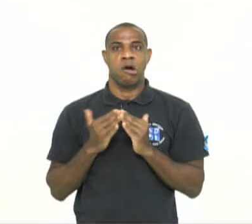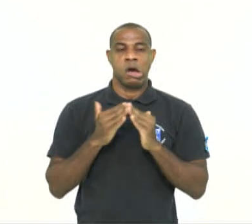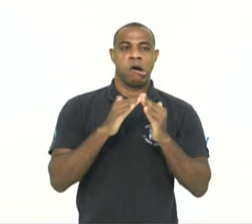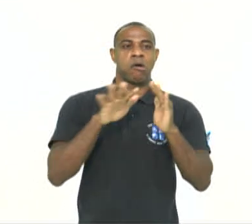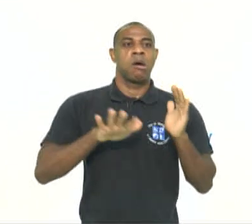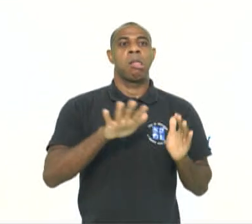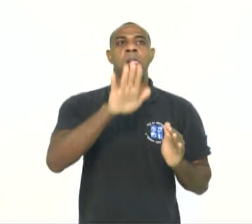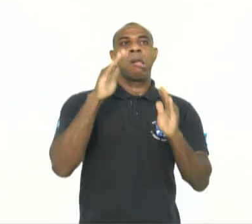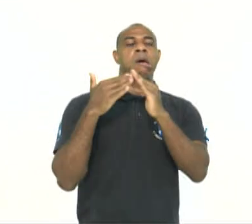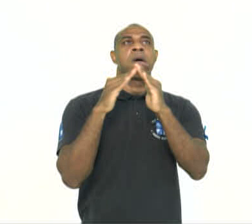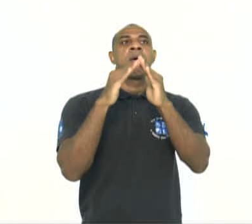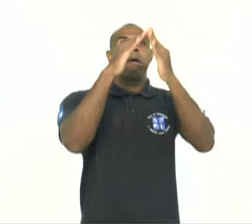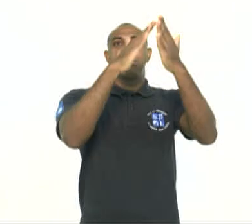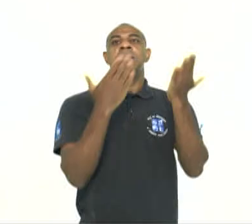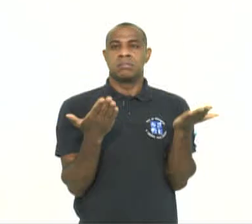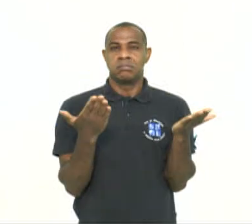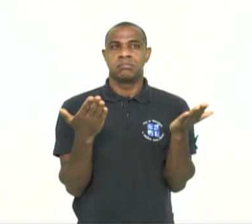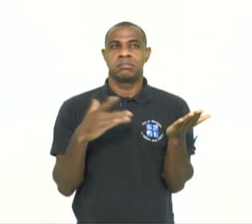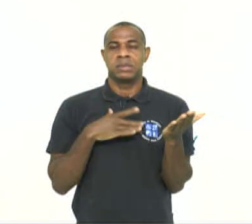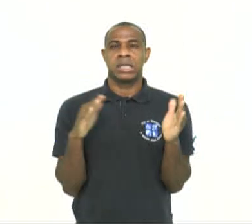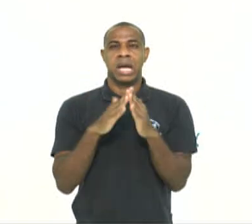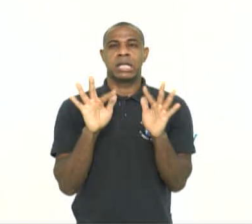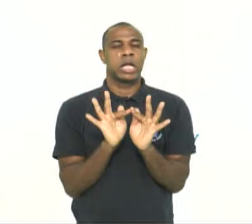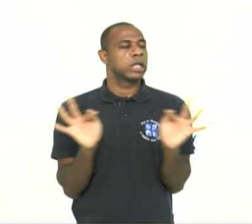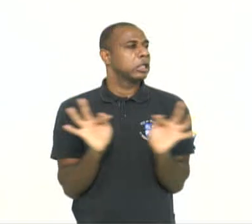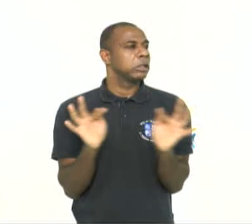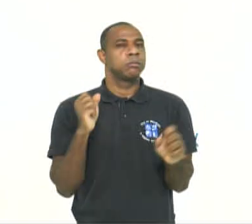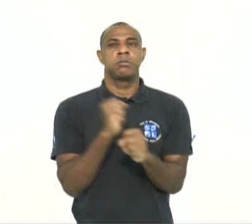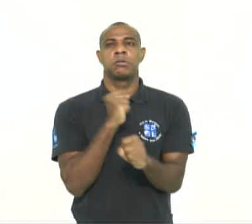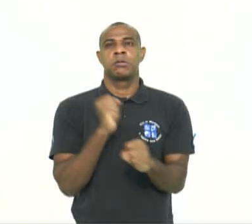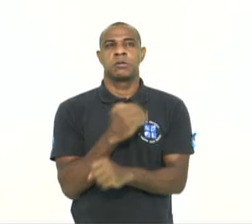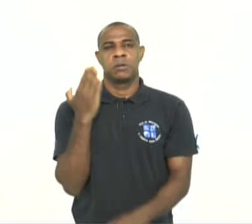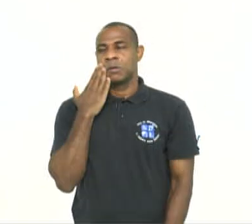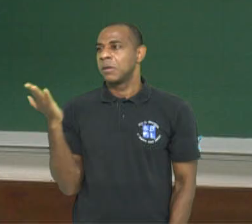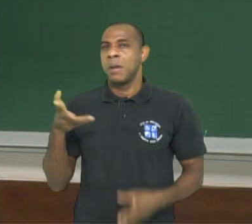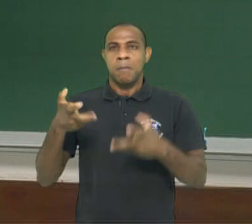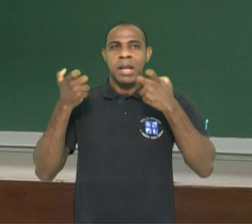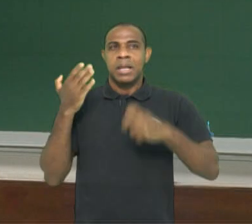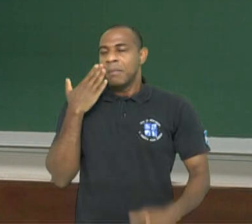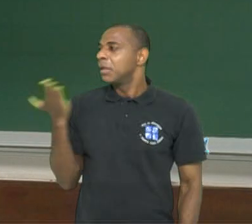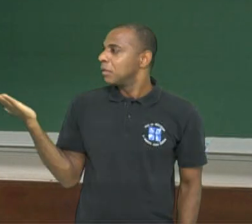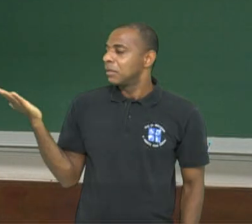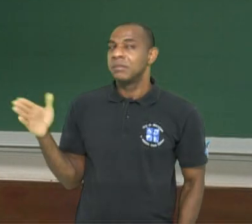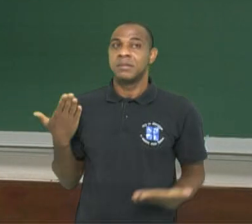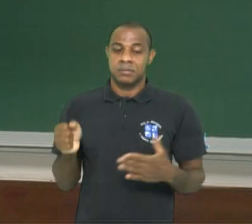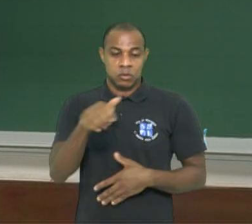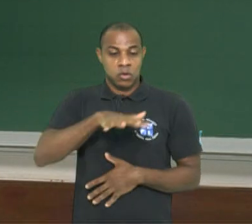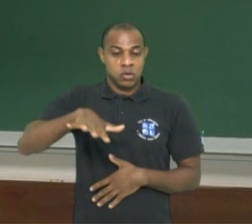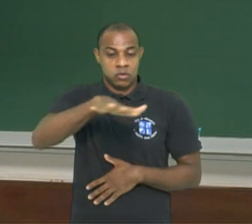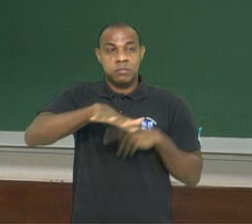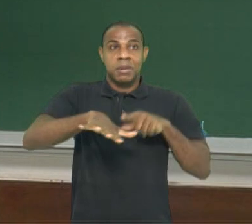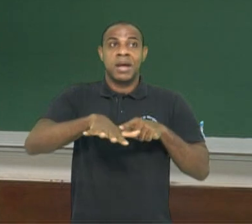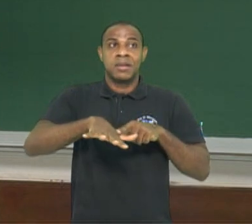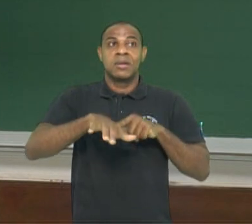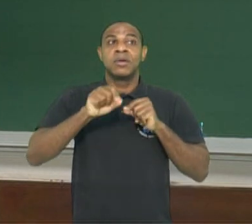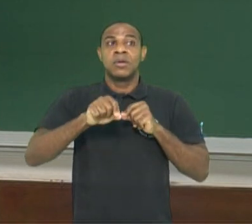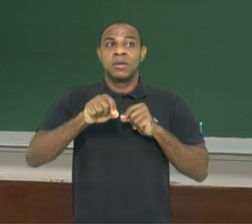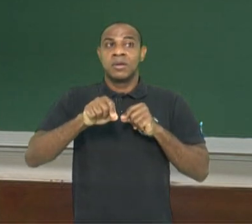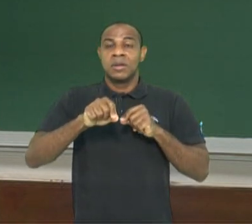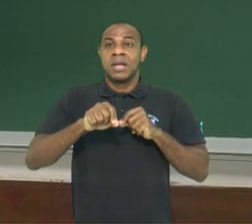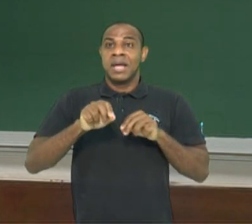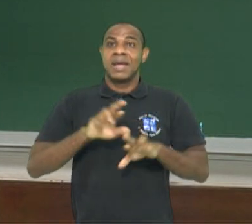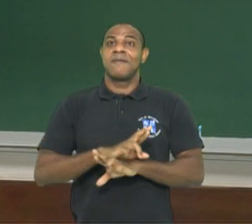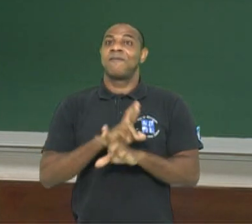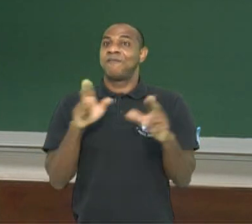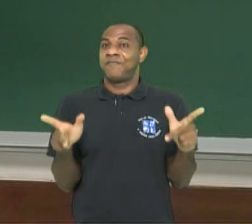favela com casas muito simples construídas, a gente percebe que de fato esse espaço urbano ele é bastante